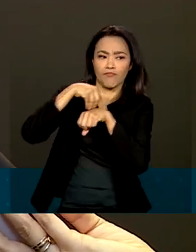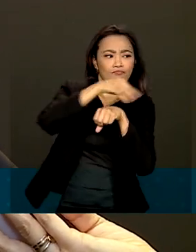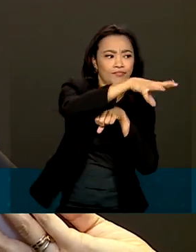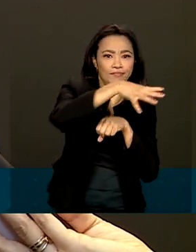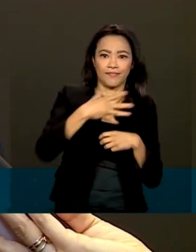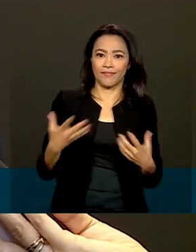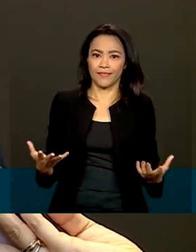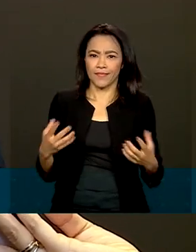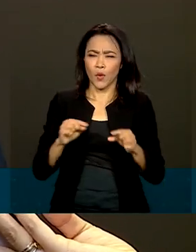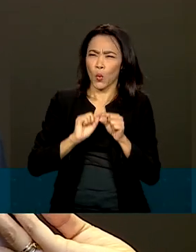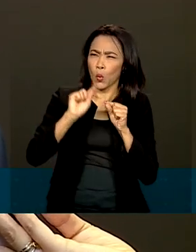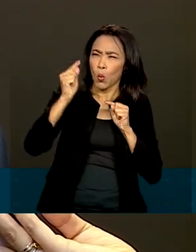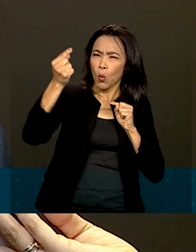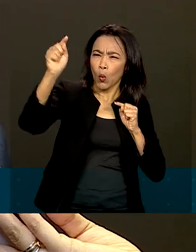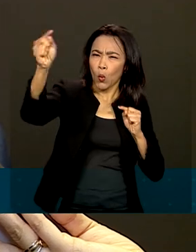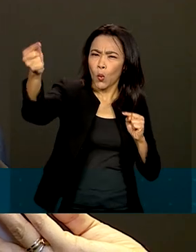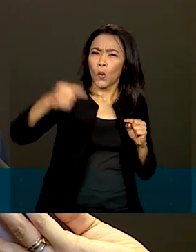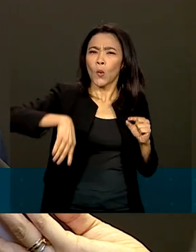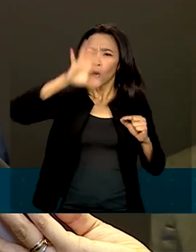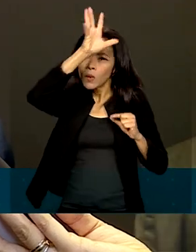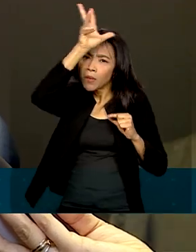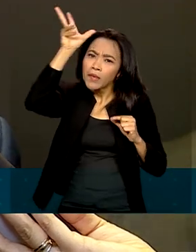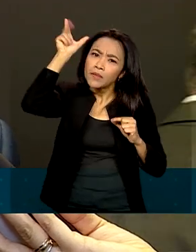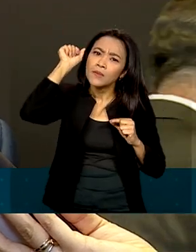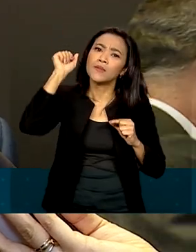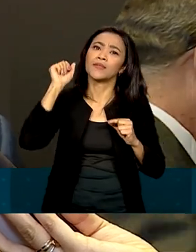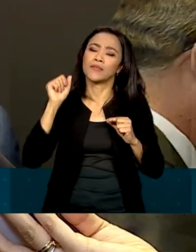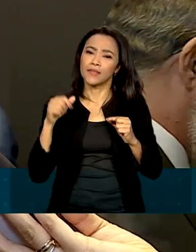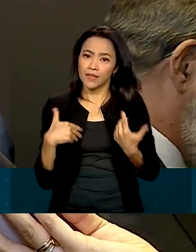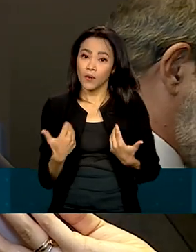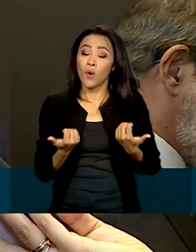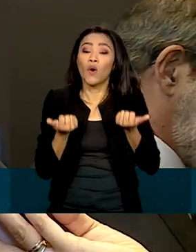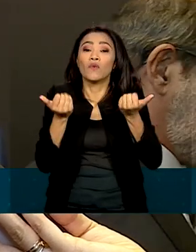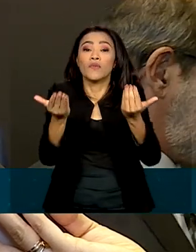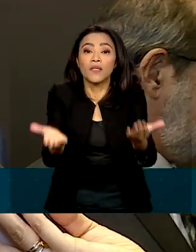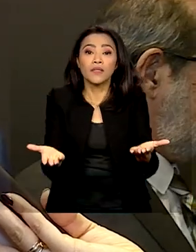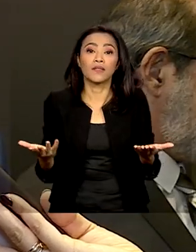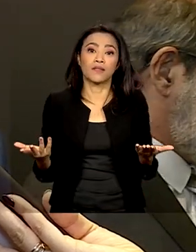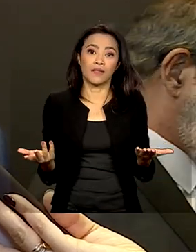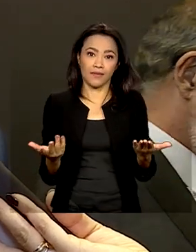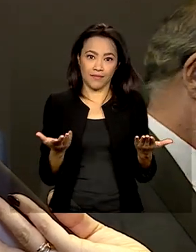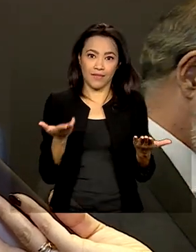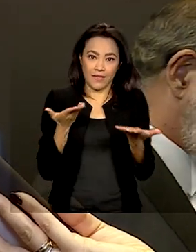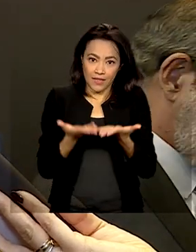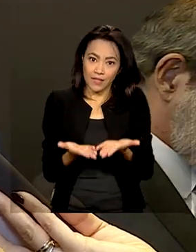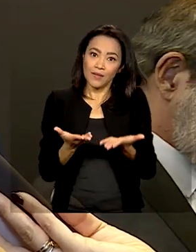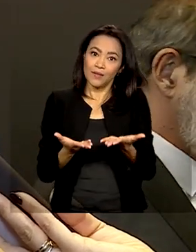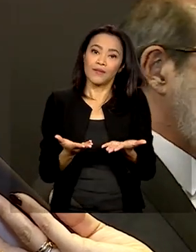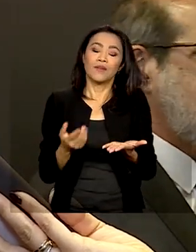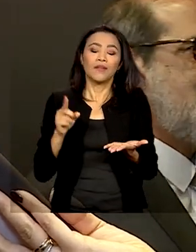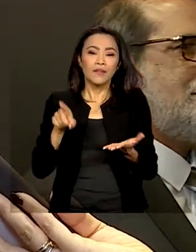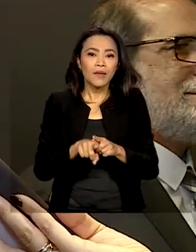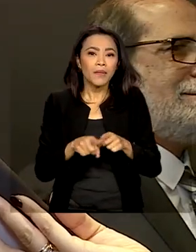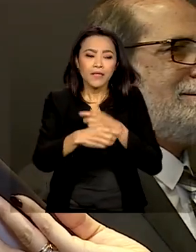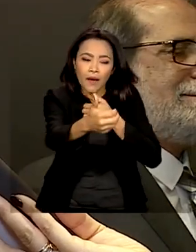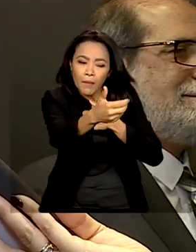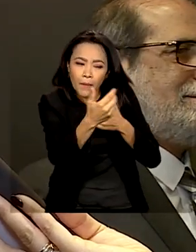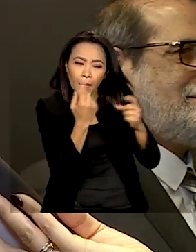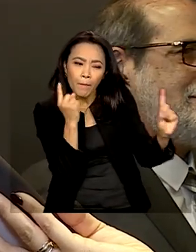no Amazonas então além de prestar um serviço público a gente faz essa essa parte de se aproximar com o nosso